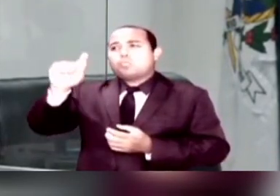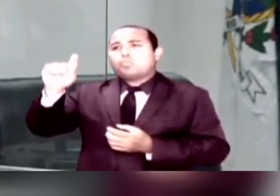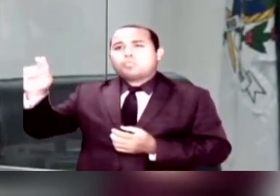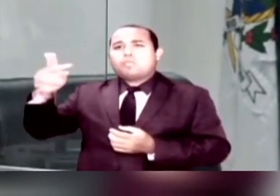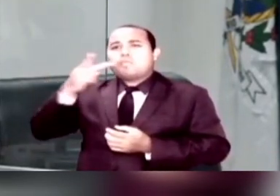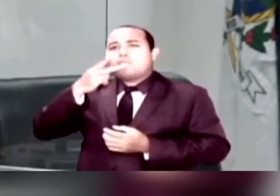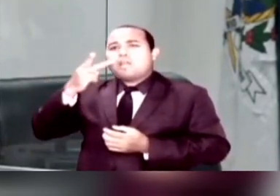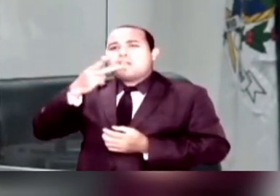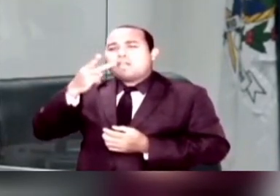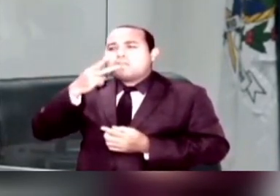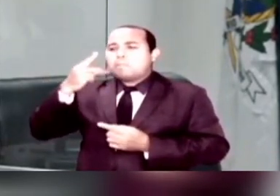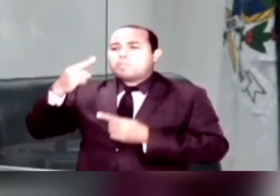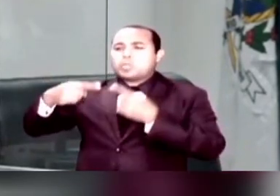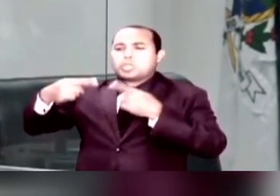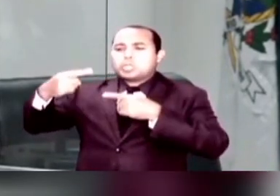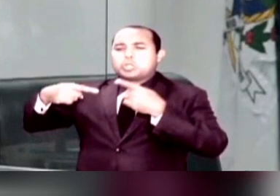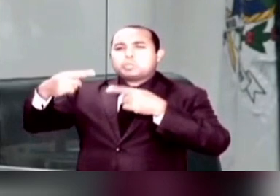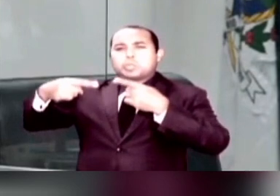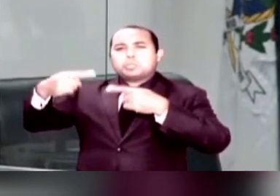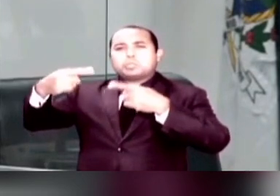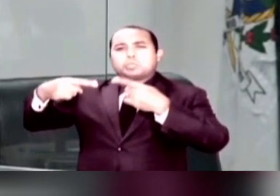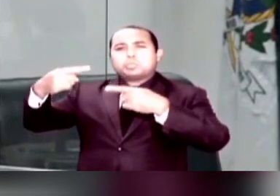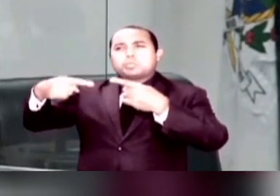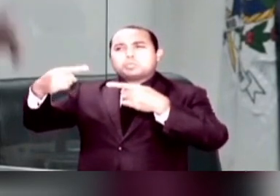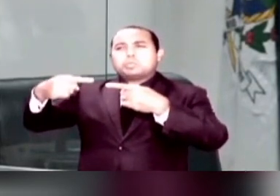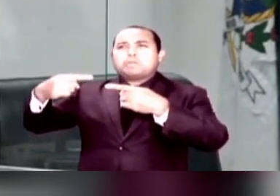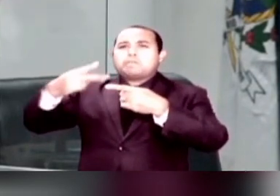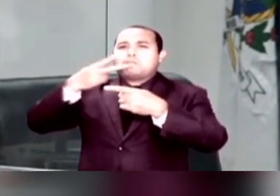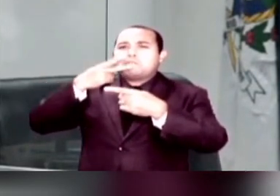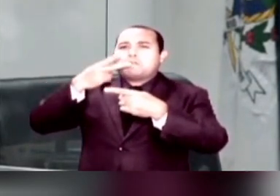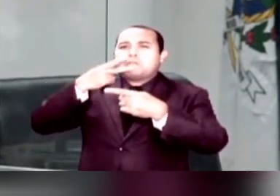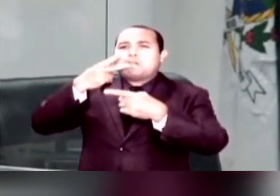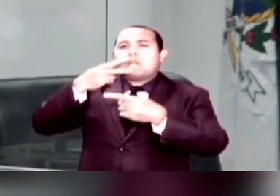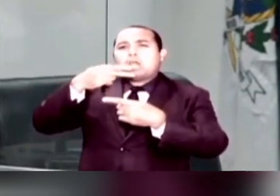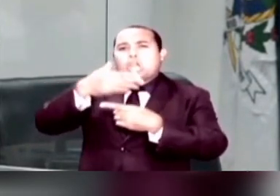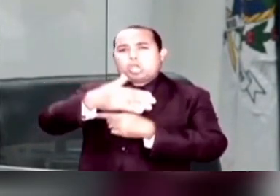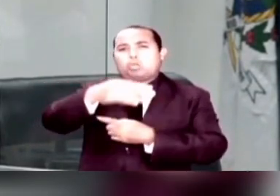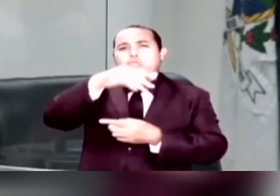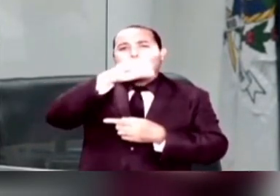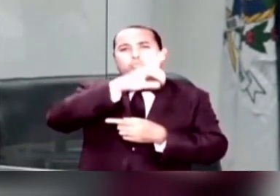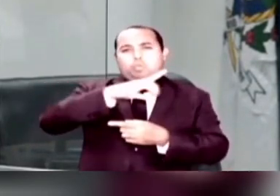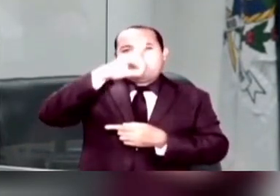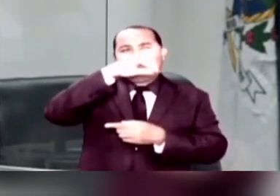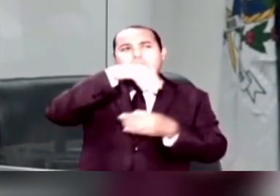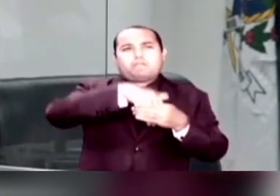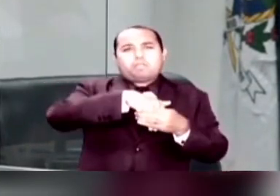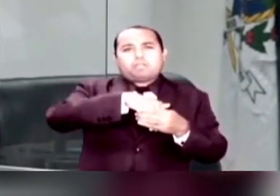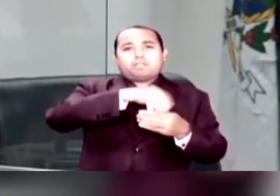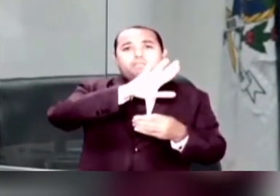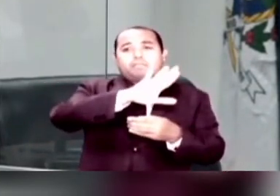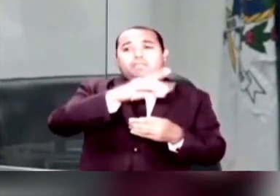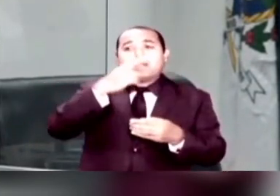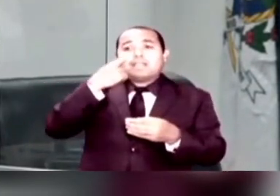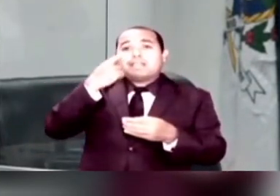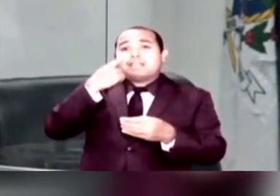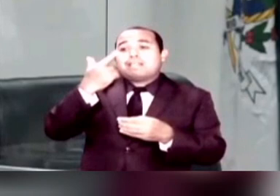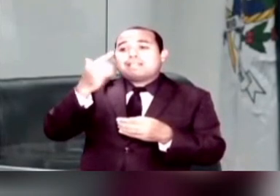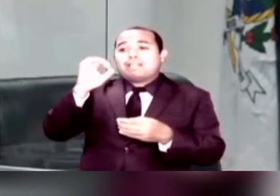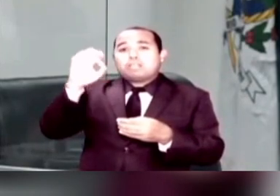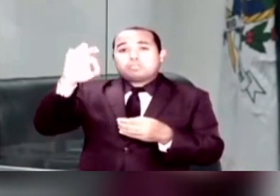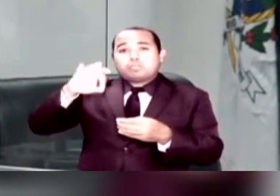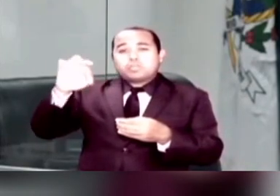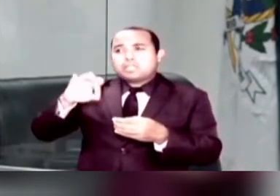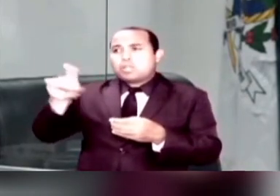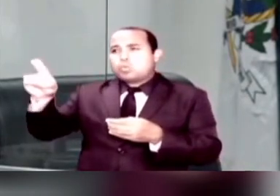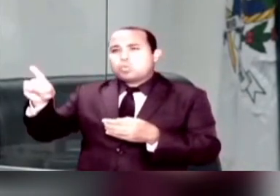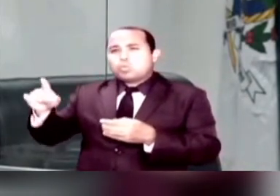política política política política por conta de domingo agora Mas se a gente pegasse 10% dessa energia e